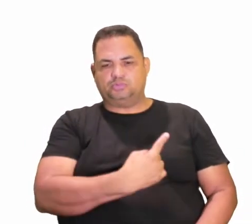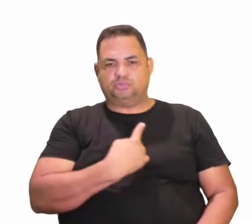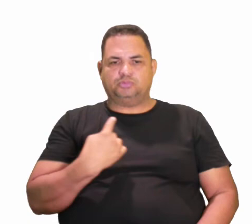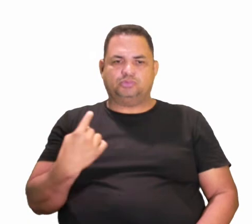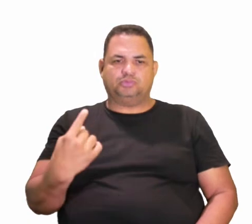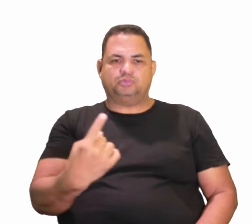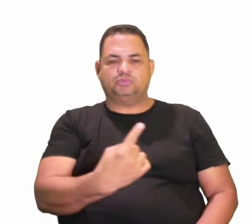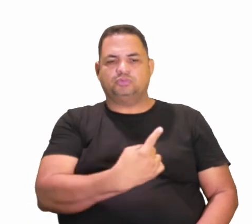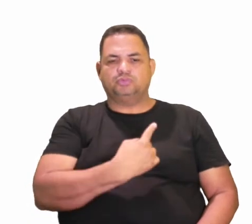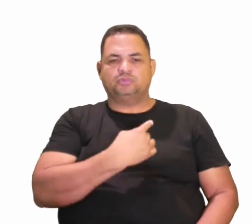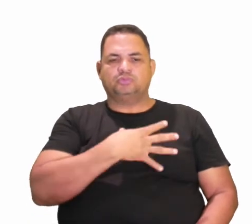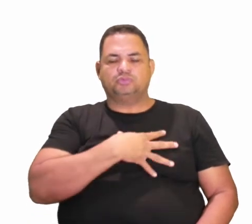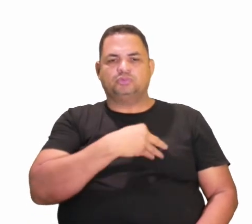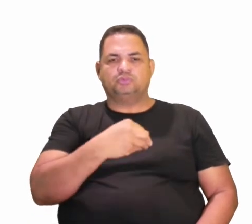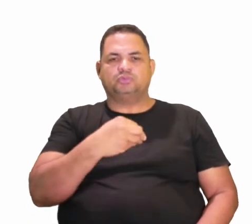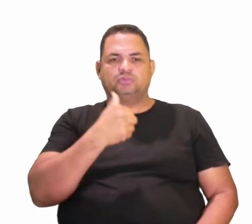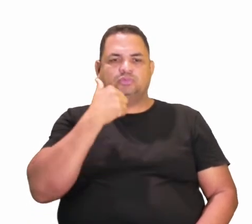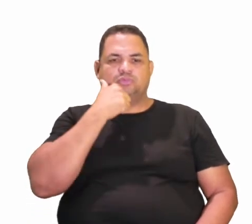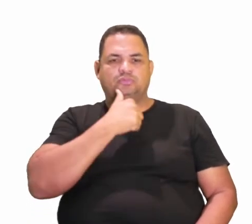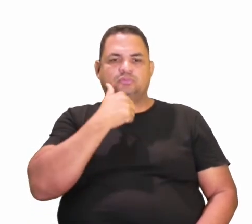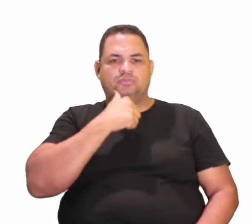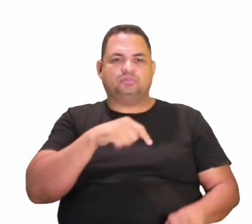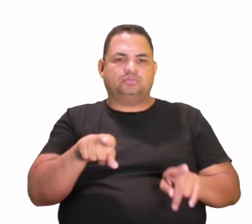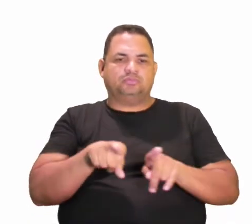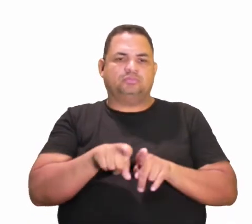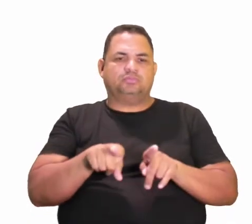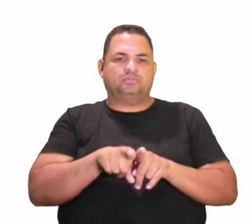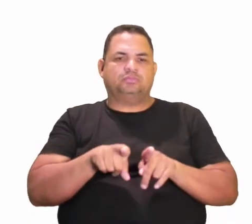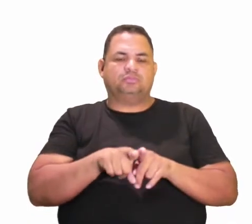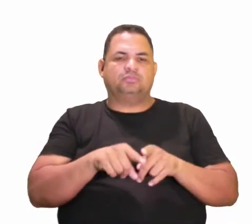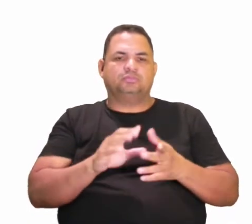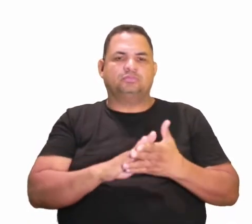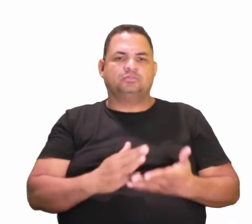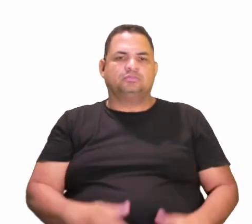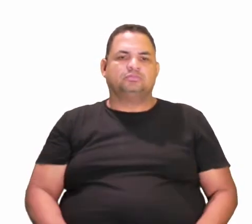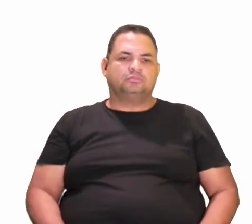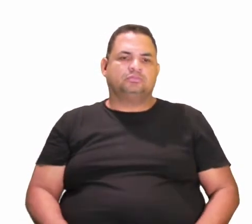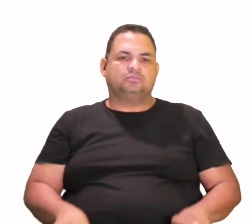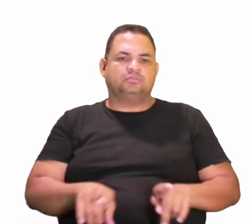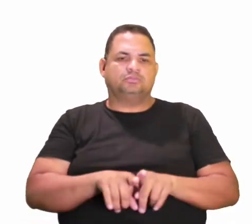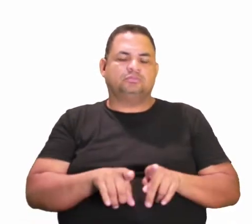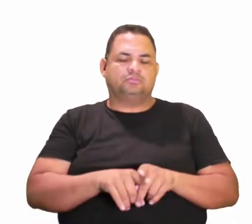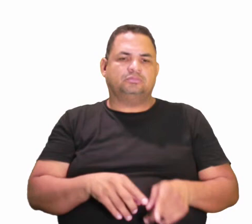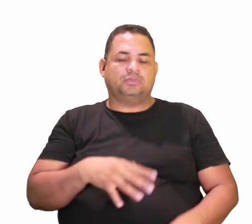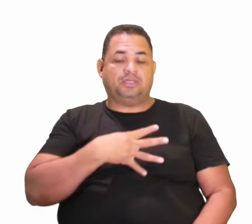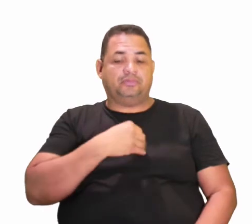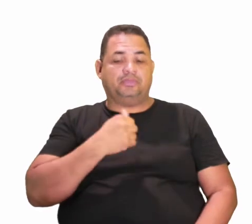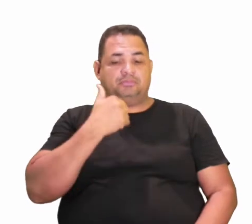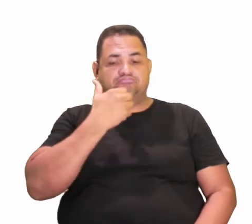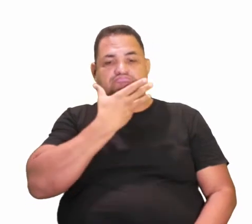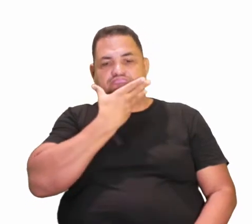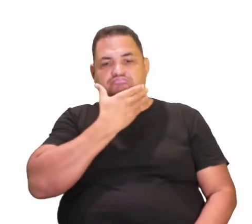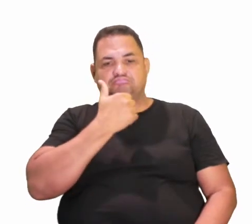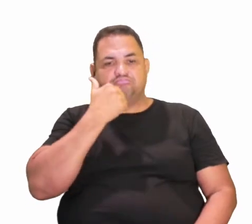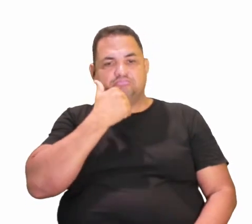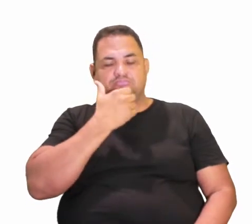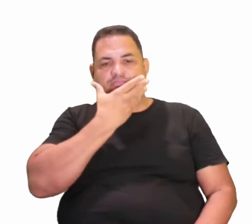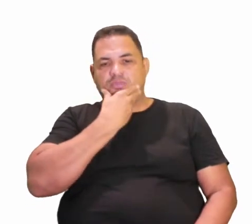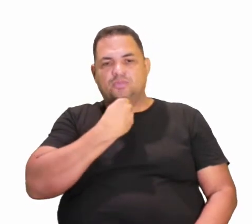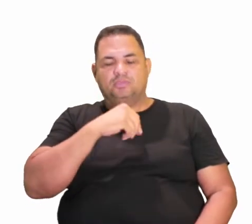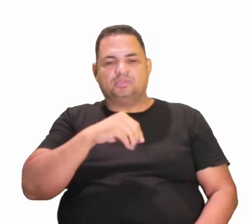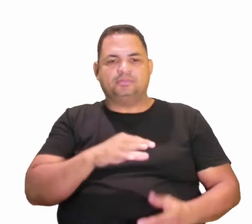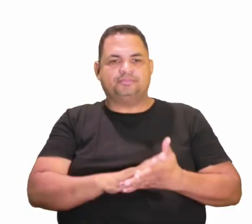por que ela está usando o nosso? Porque ela está falando também do grandpa, porque afinal de contas também é filha dele, certo?